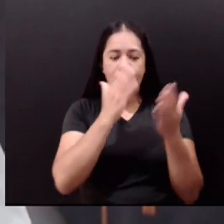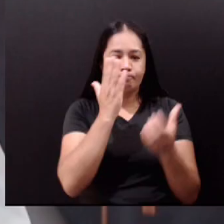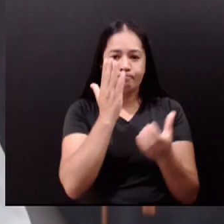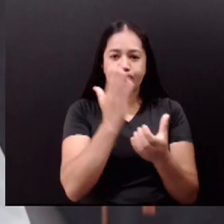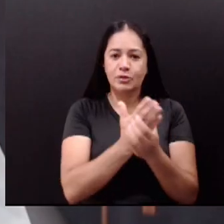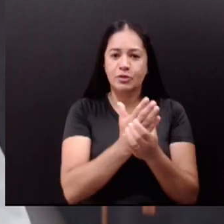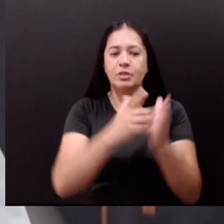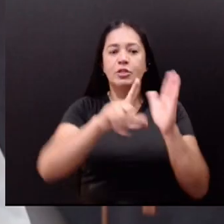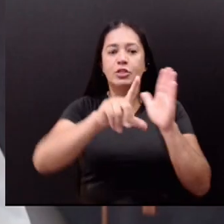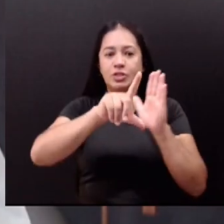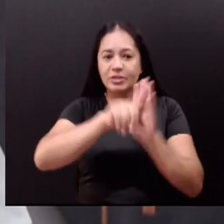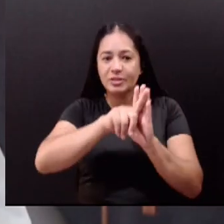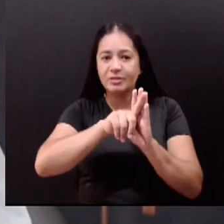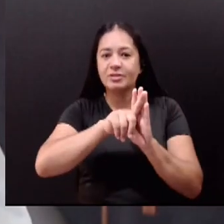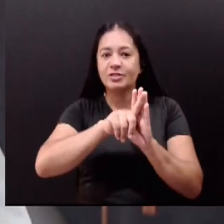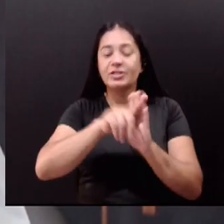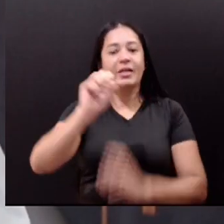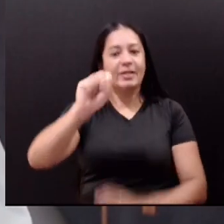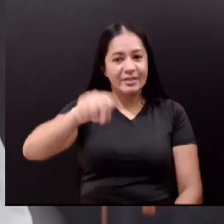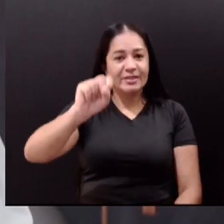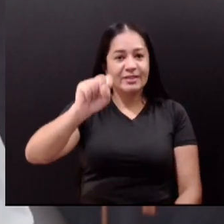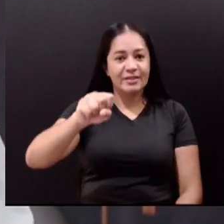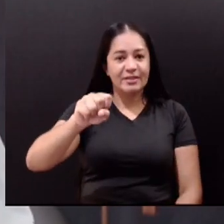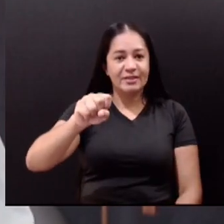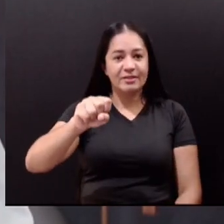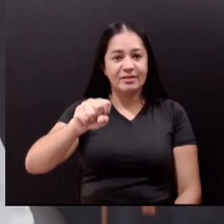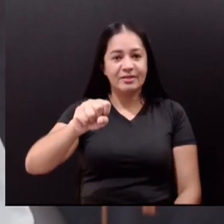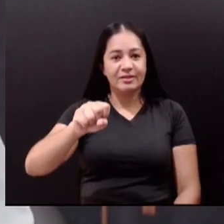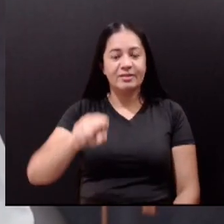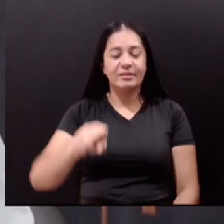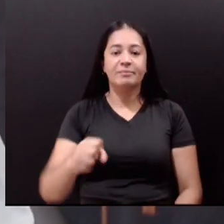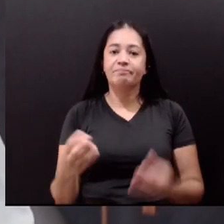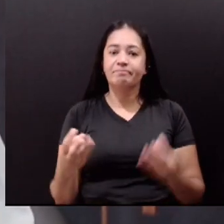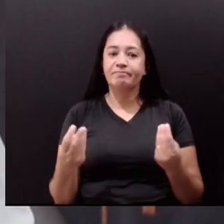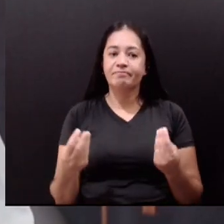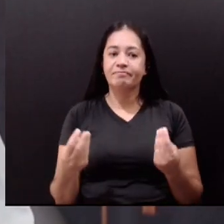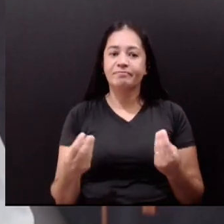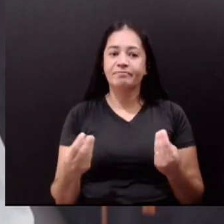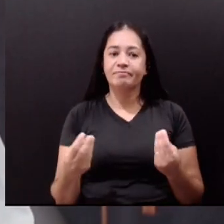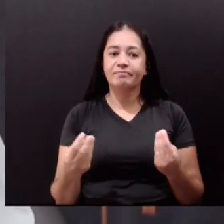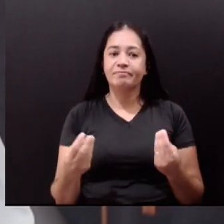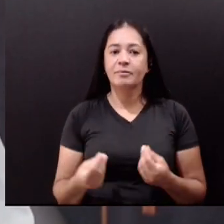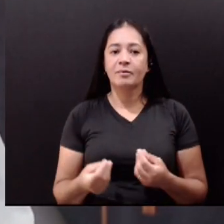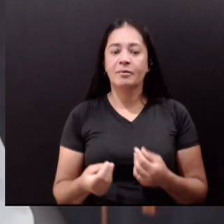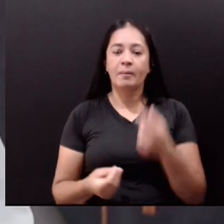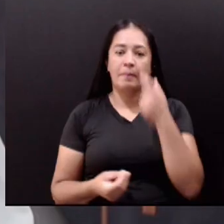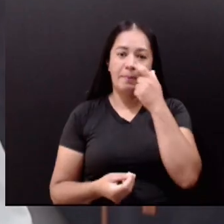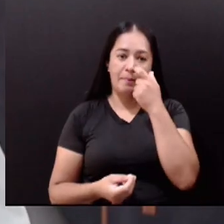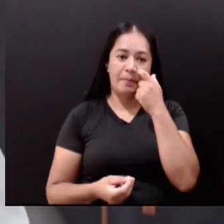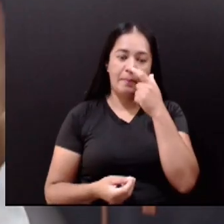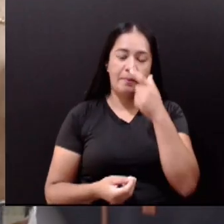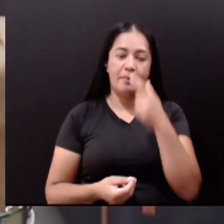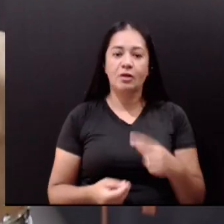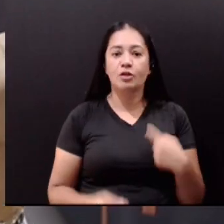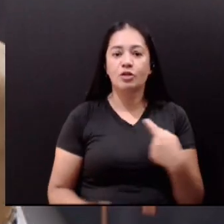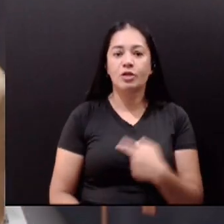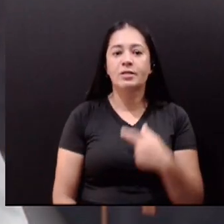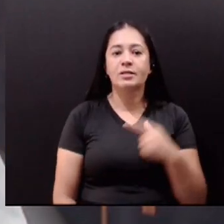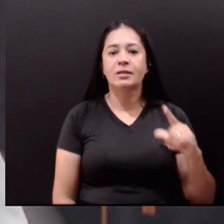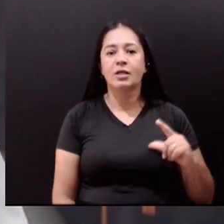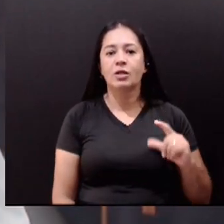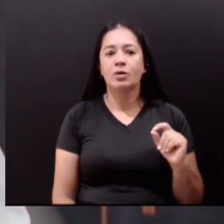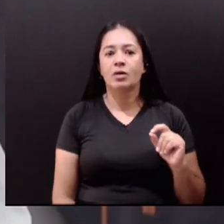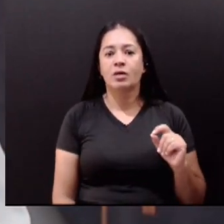leis sim, então não é uma terra sem lei, inclusive a gente está tendo vários casos, inclusive num